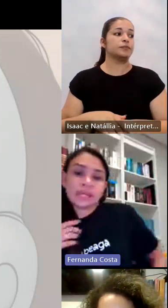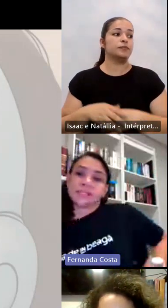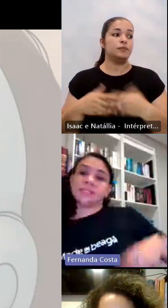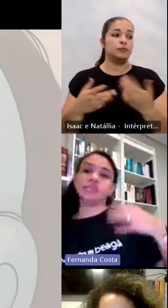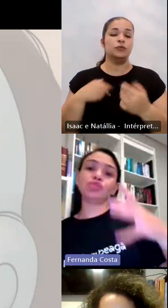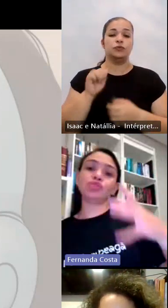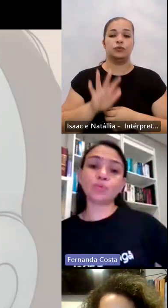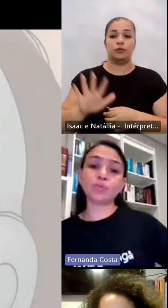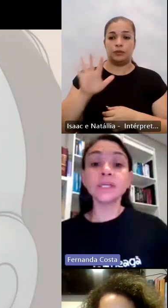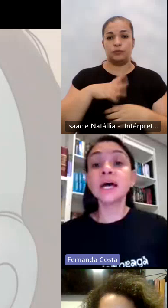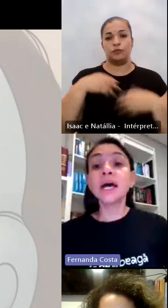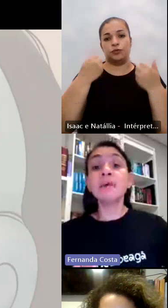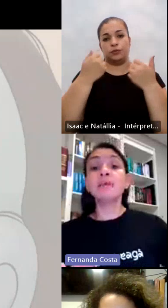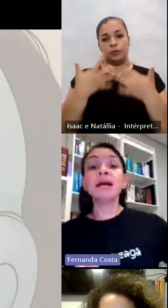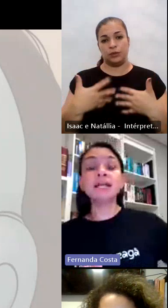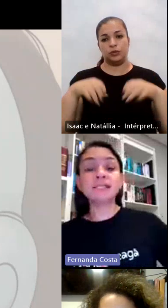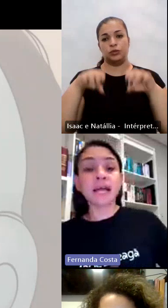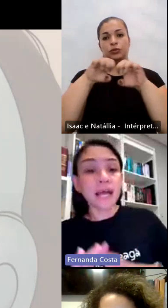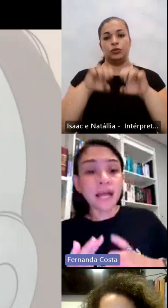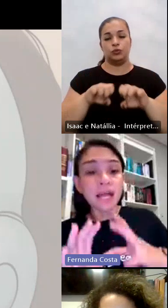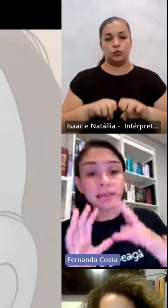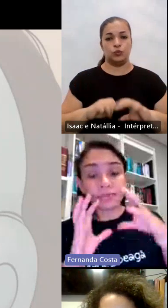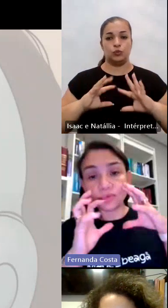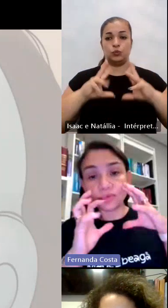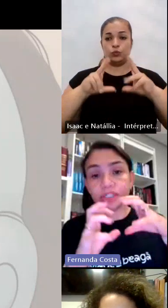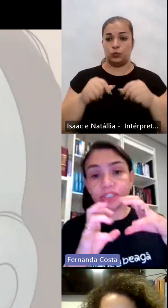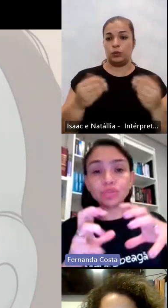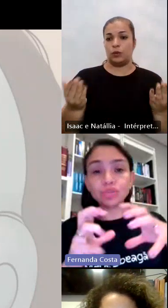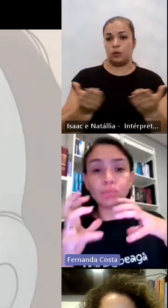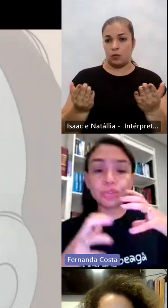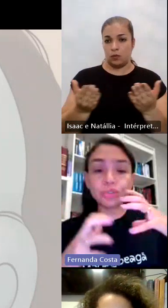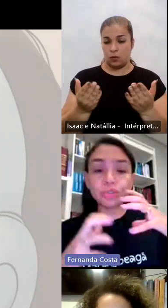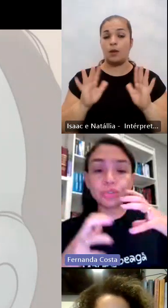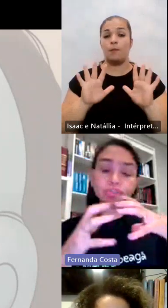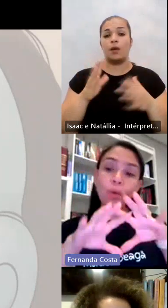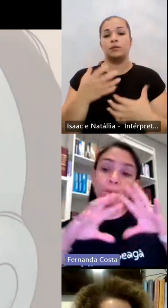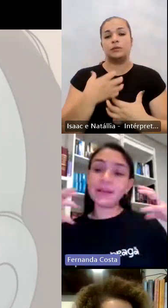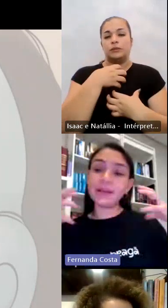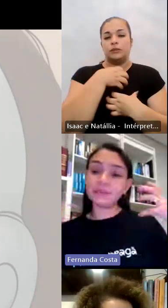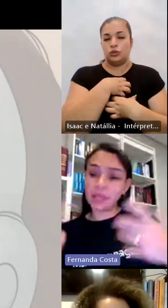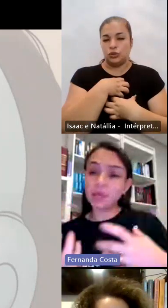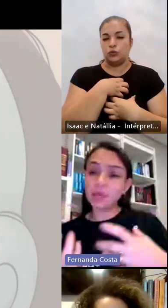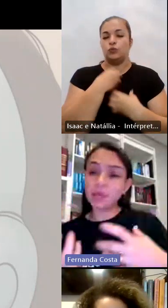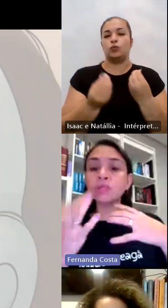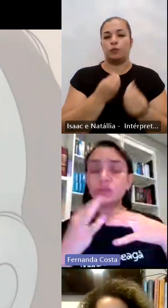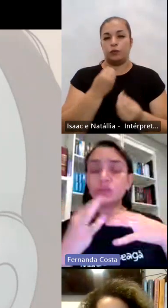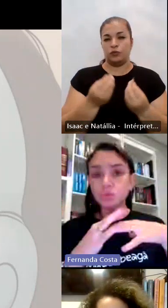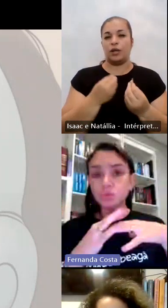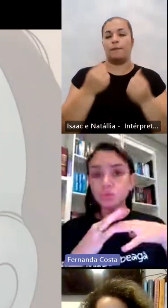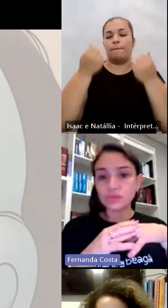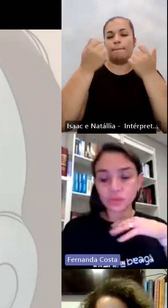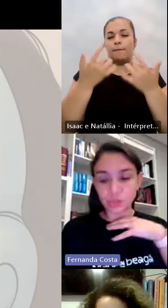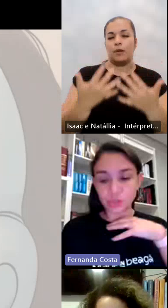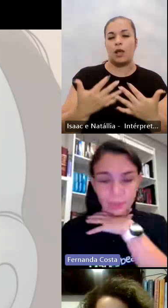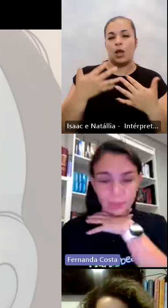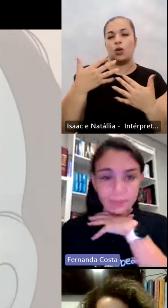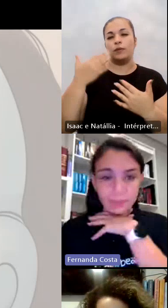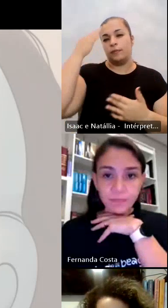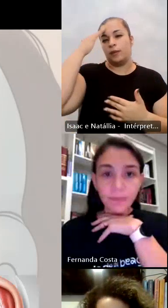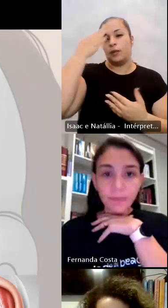todas essas estruturas, mas no sentido muito de compreender como que tudo isso